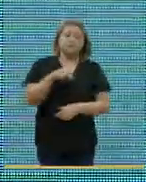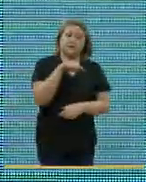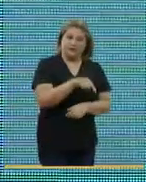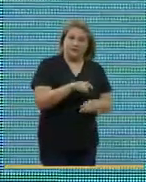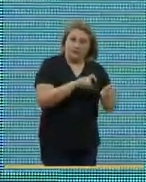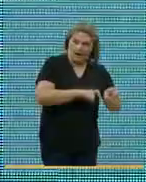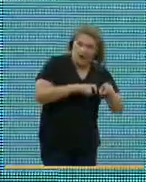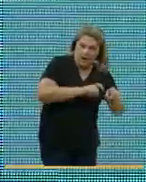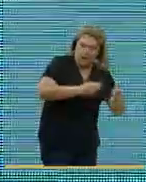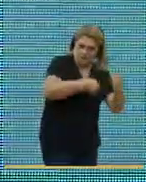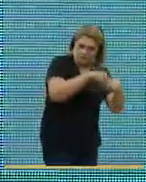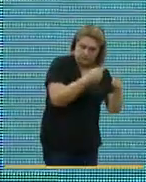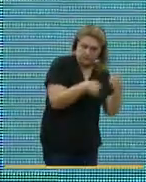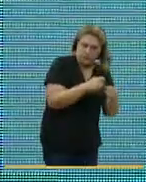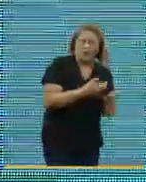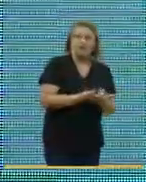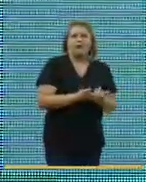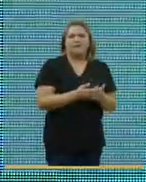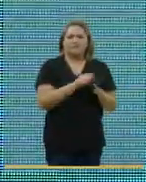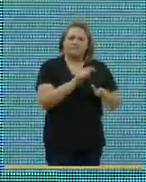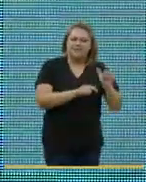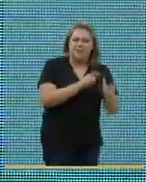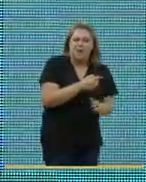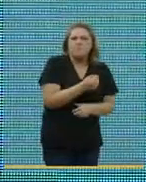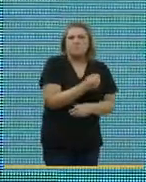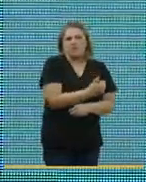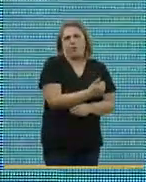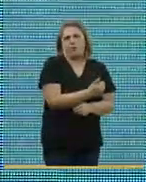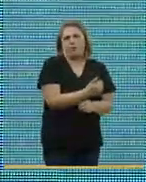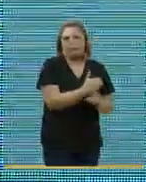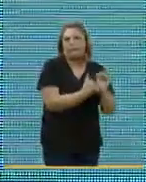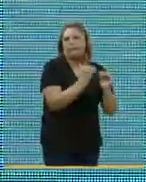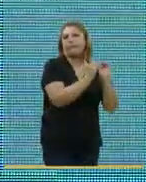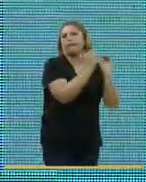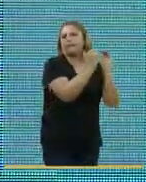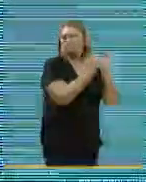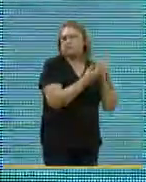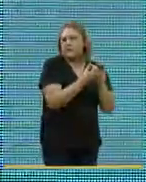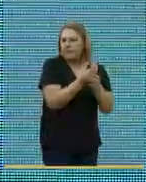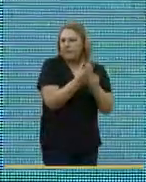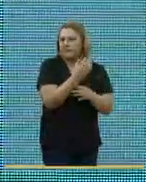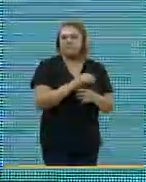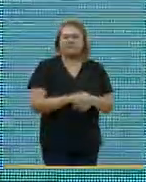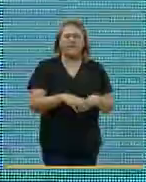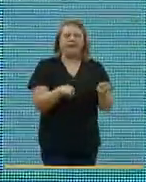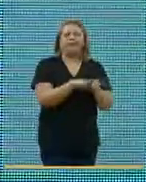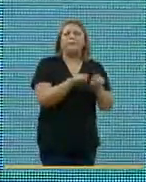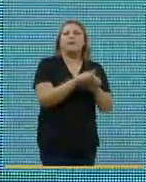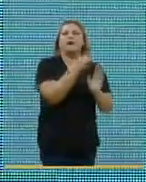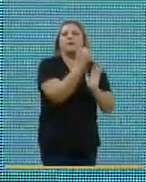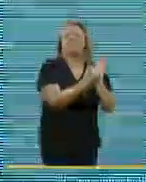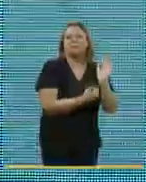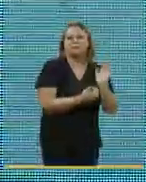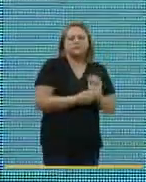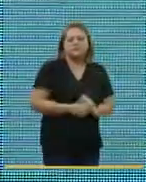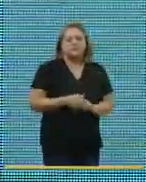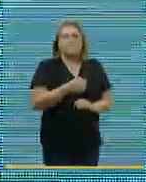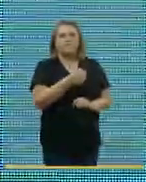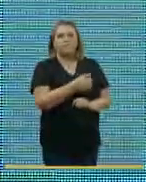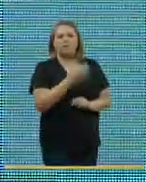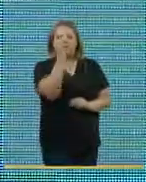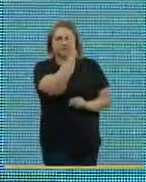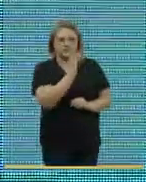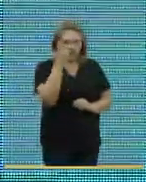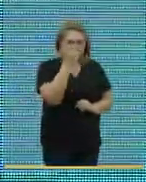gera muitos empregos porque é extremamente mecanizado ele não gera muitos tributos porque ele é muito exemplo das tributações